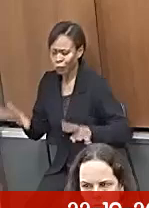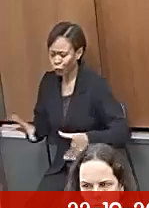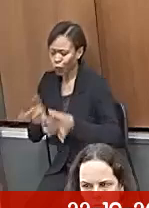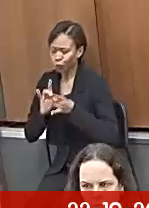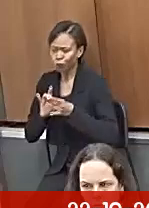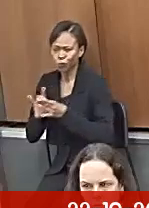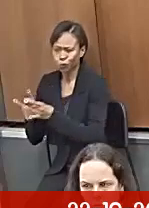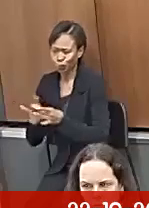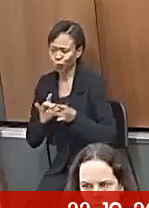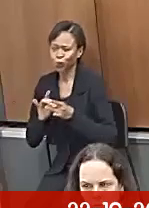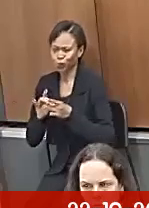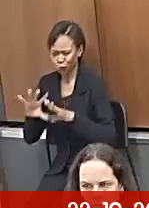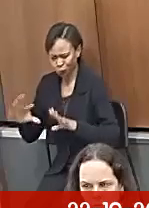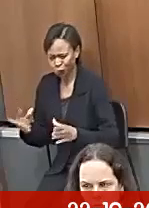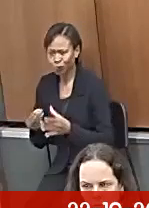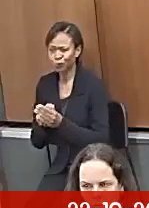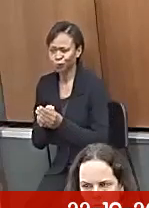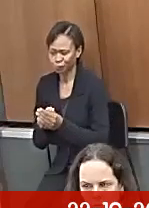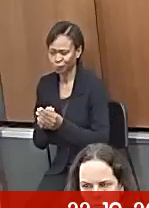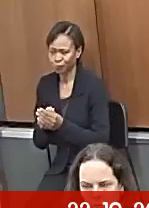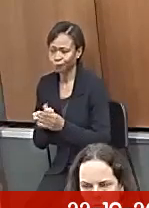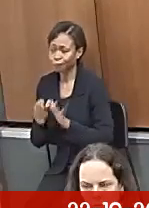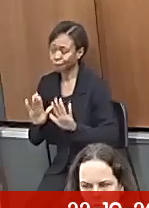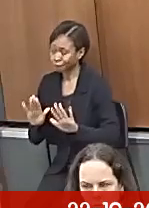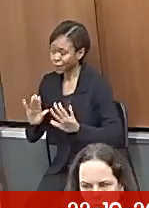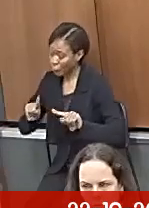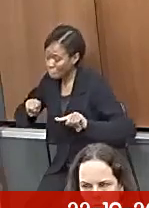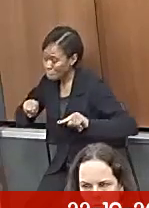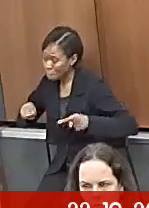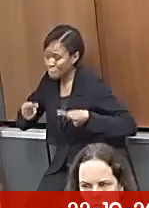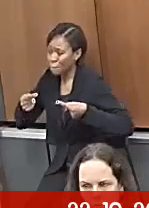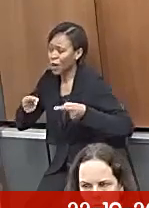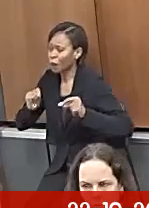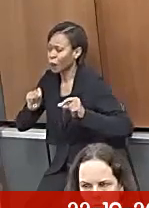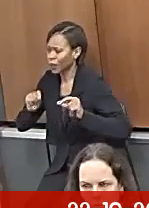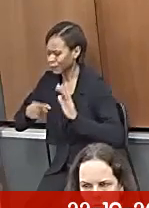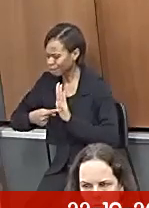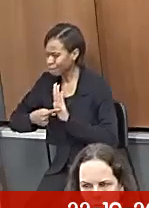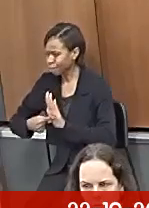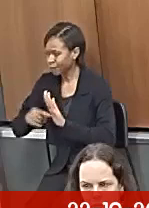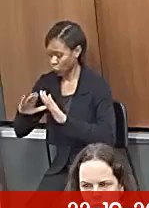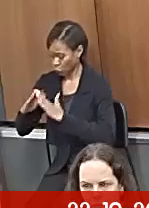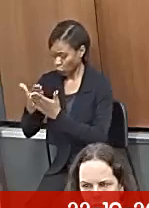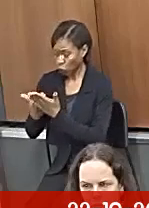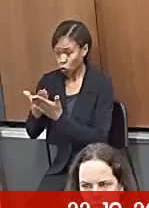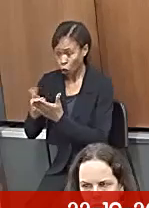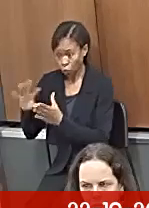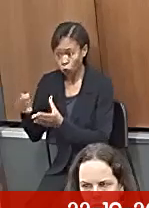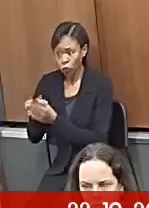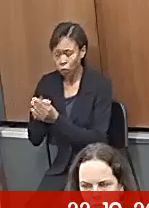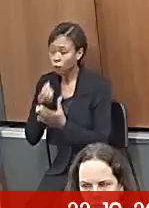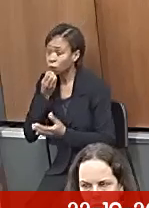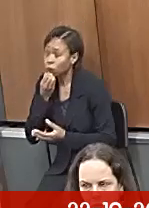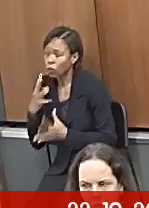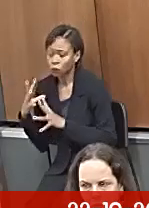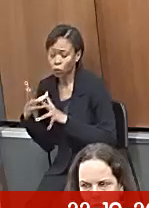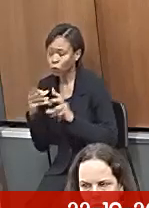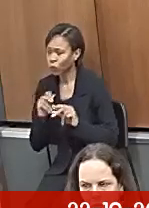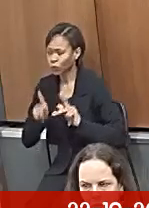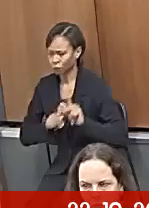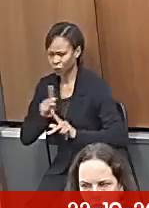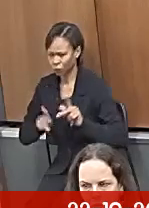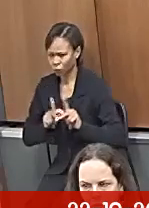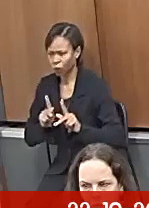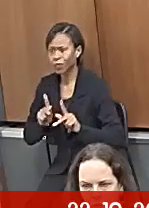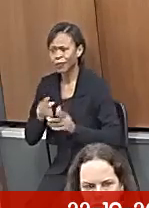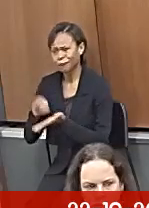a diversidade. O maior desafio é mostrar que uma escola inclusiva vai beneficiar a todos. A falta de conhecimento